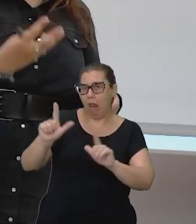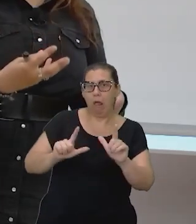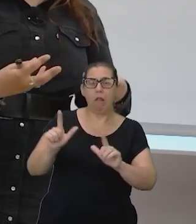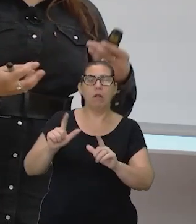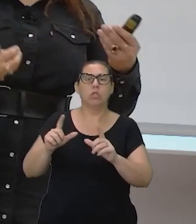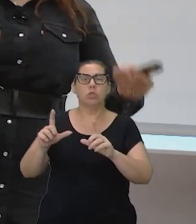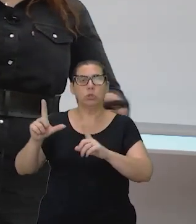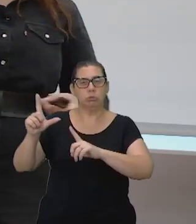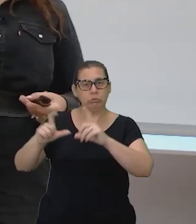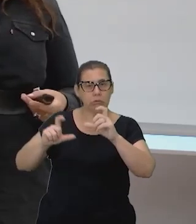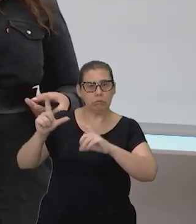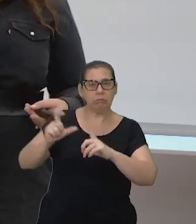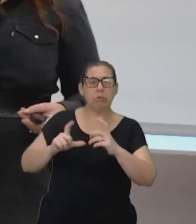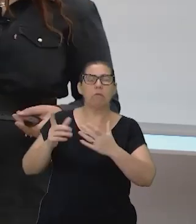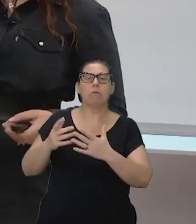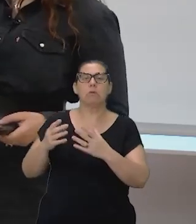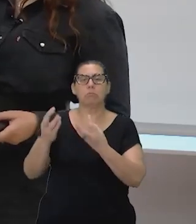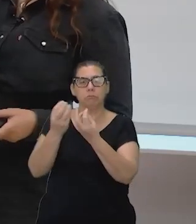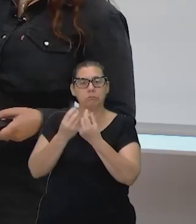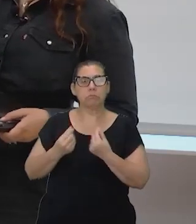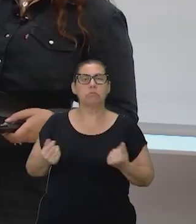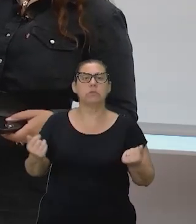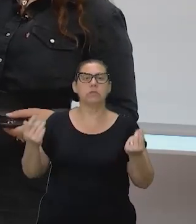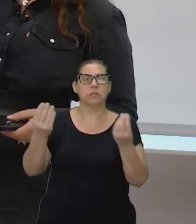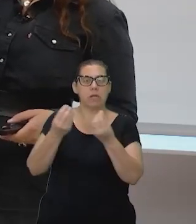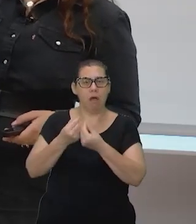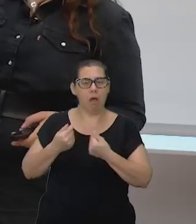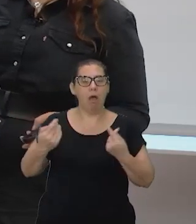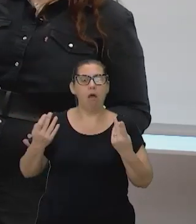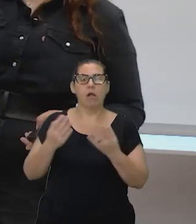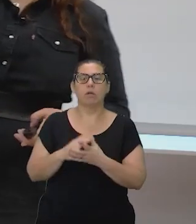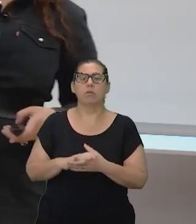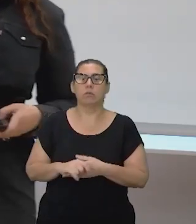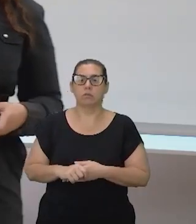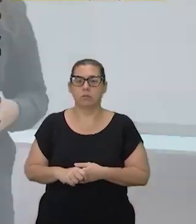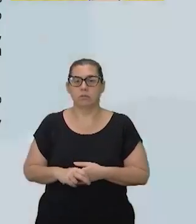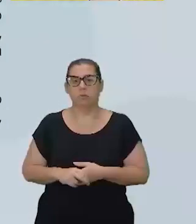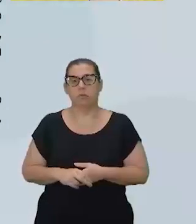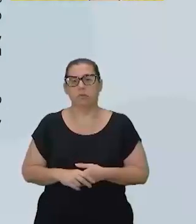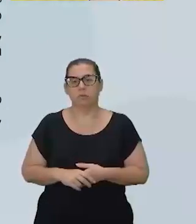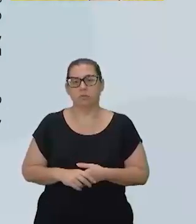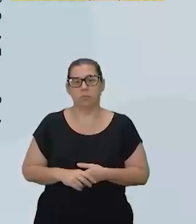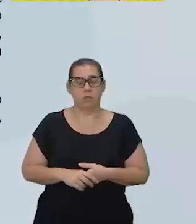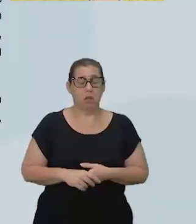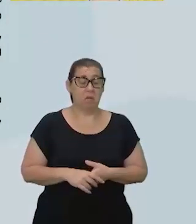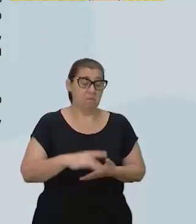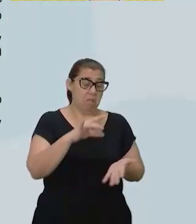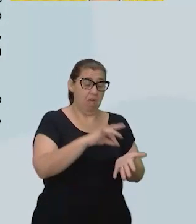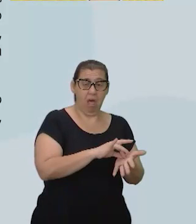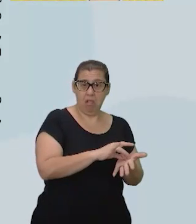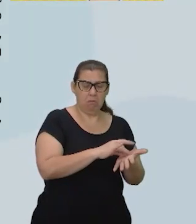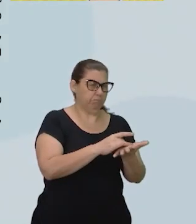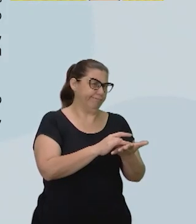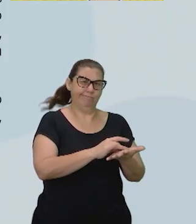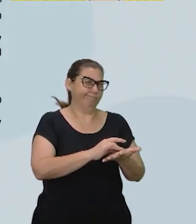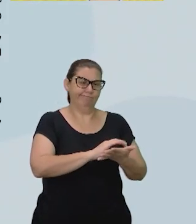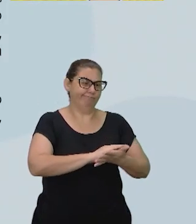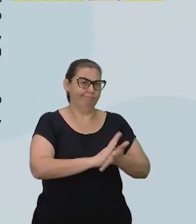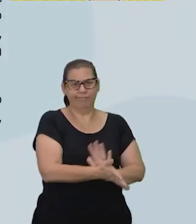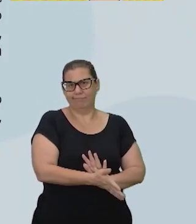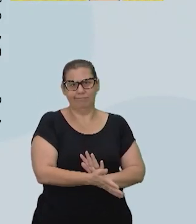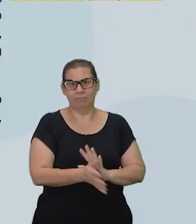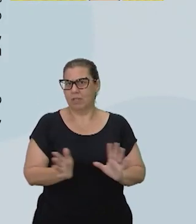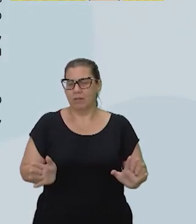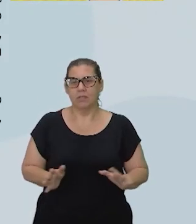geometrização das formas e coisas do tipo, tá bom? Tá? O rompimento total com a realidade, que a gente acabou de explicar, né? Através dessa